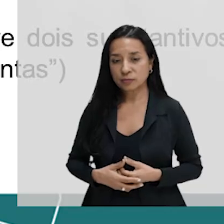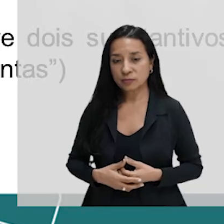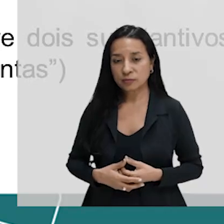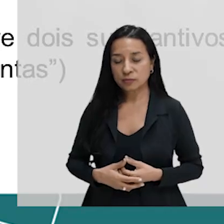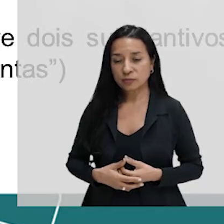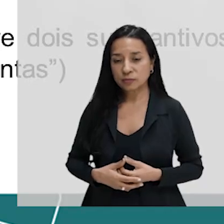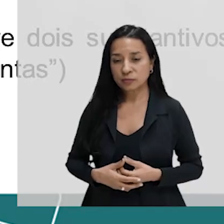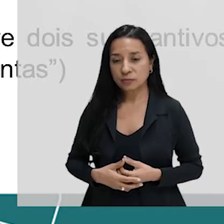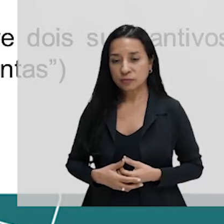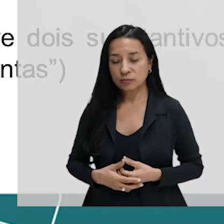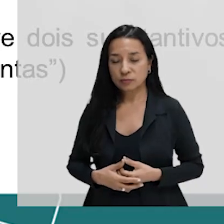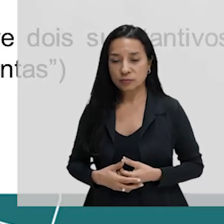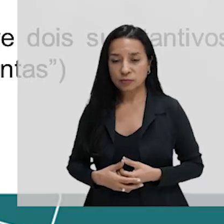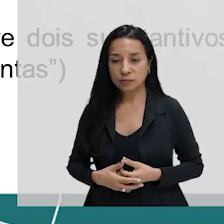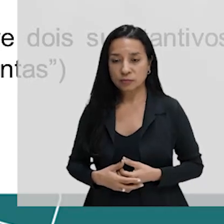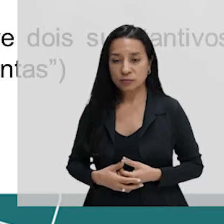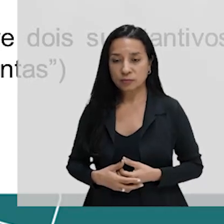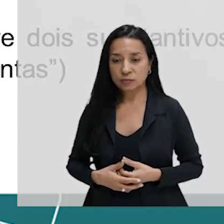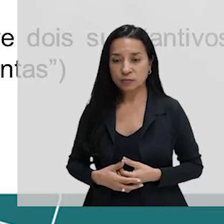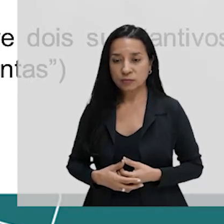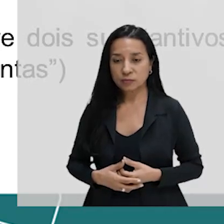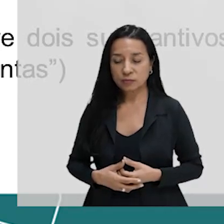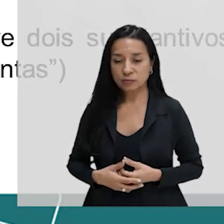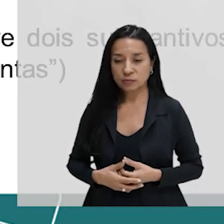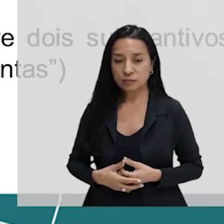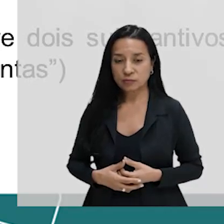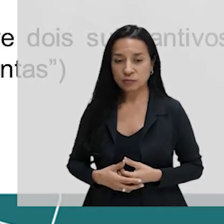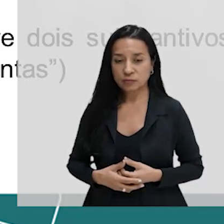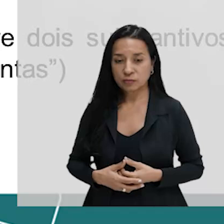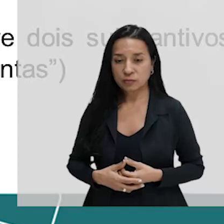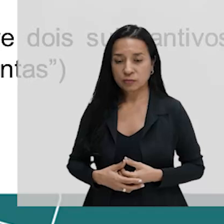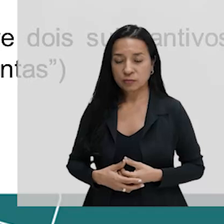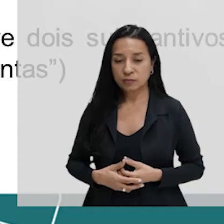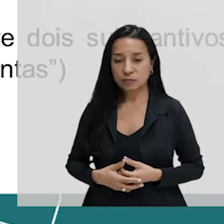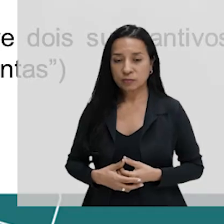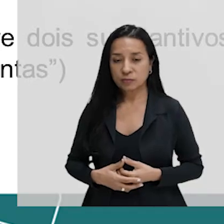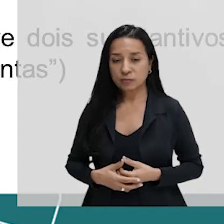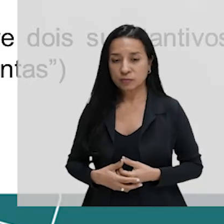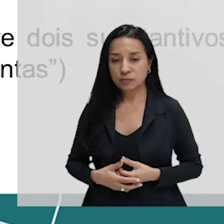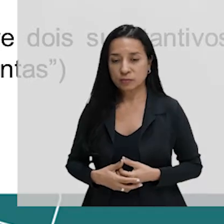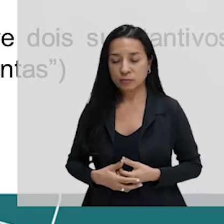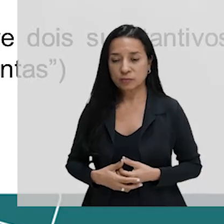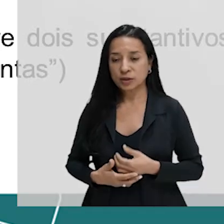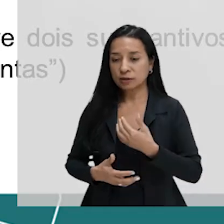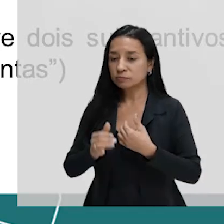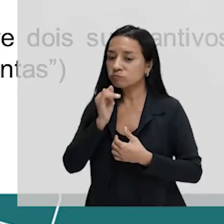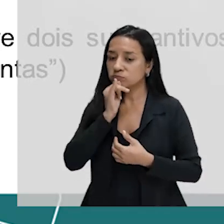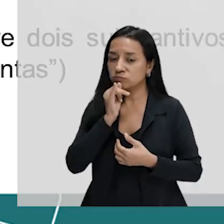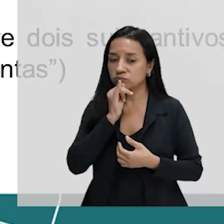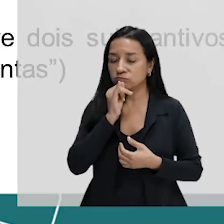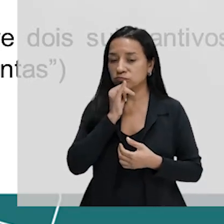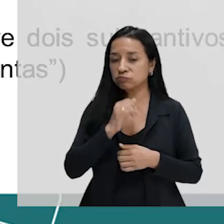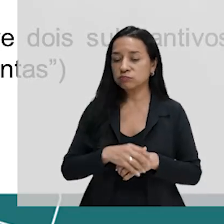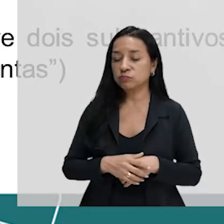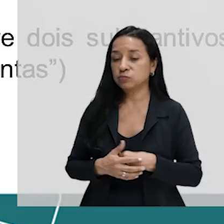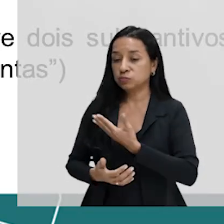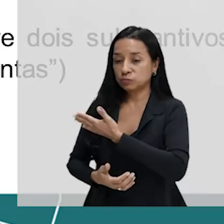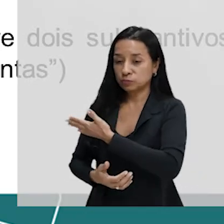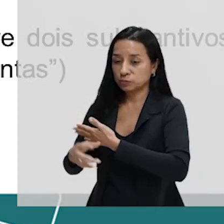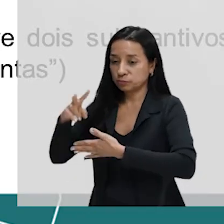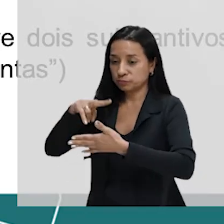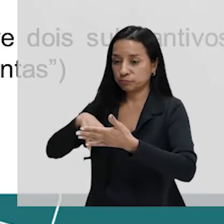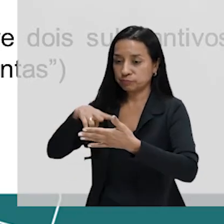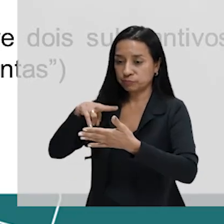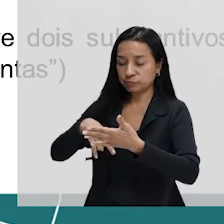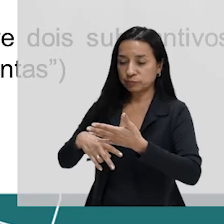invariáveis, substantivos, adjetivos, pronomes ou até mesmo advérbios. Exemplos. Os temas sobre os